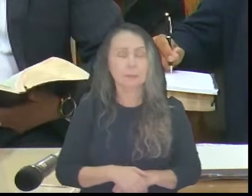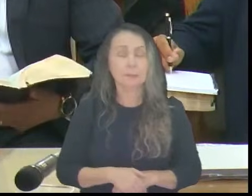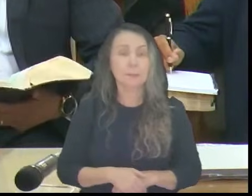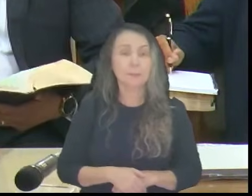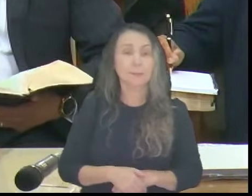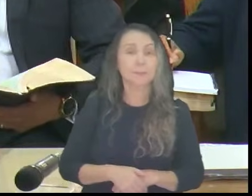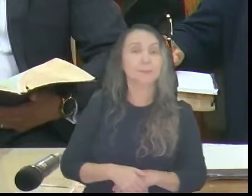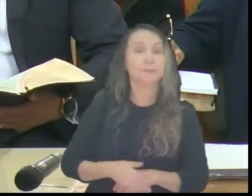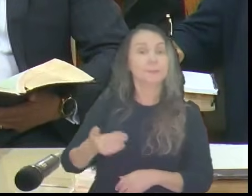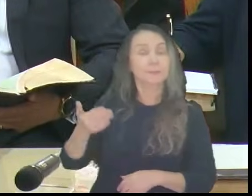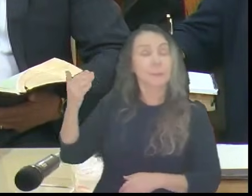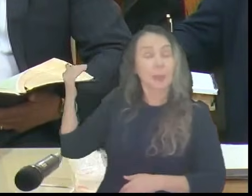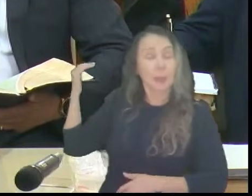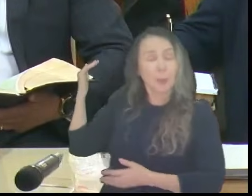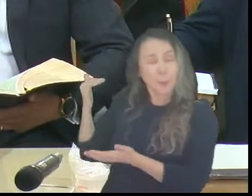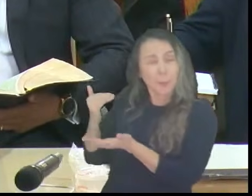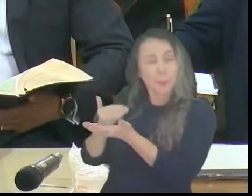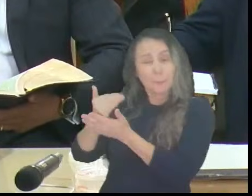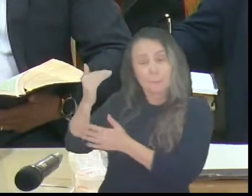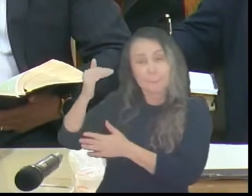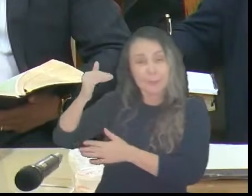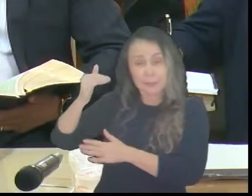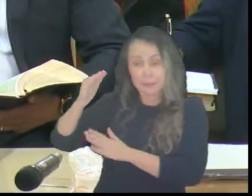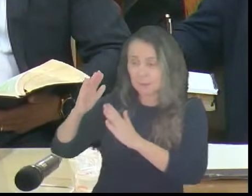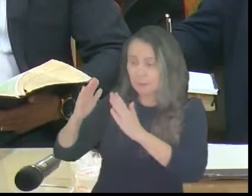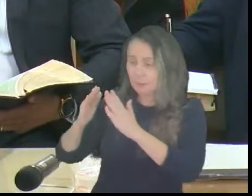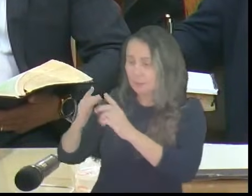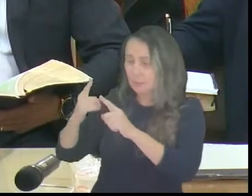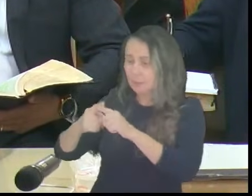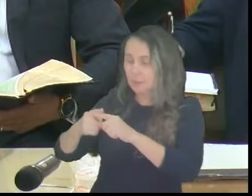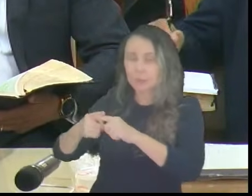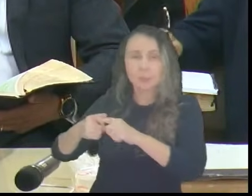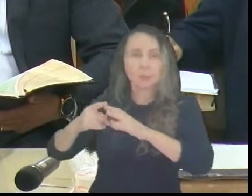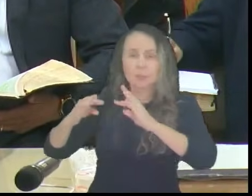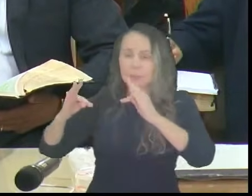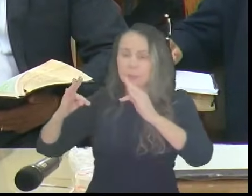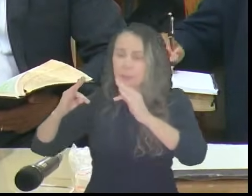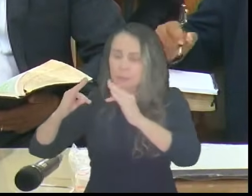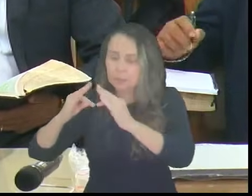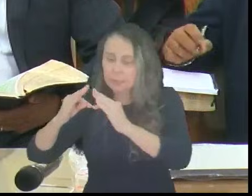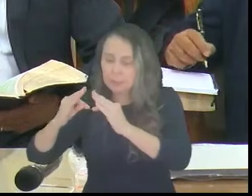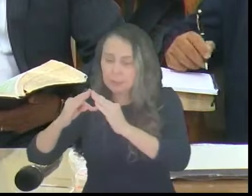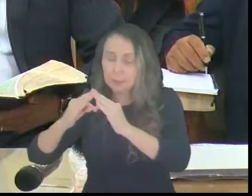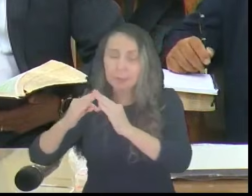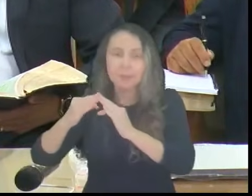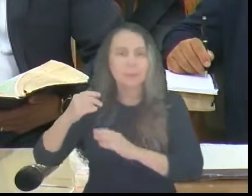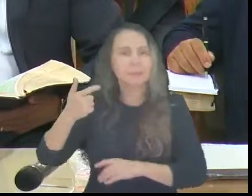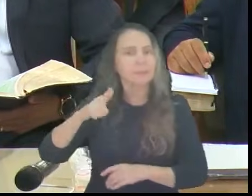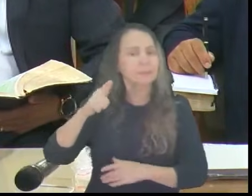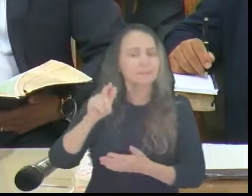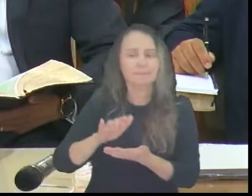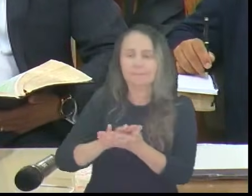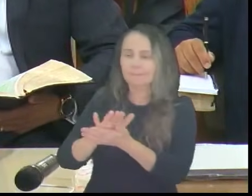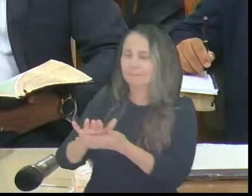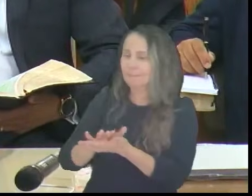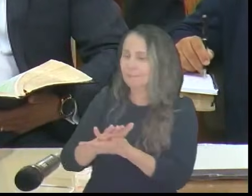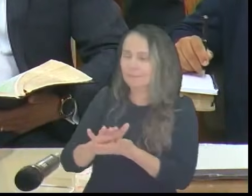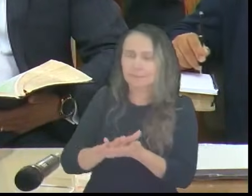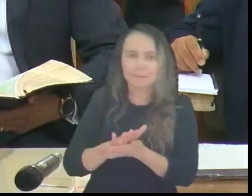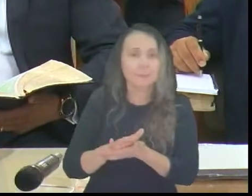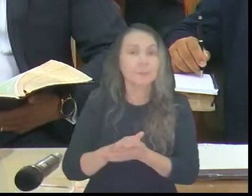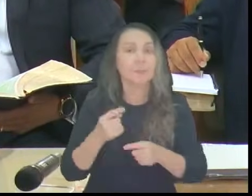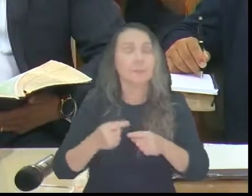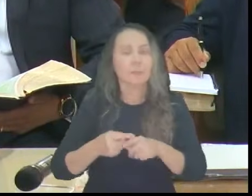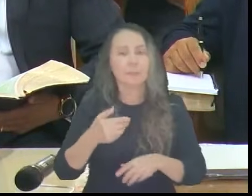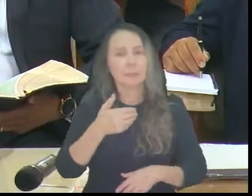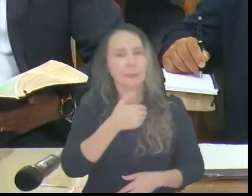Nem tinha e nem podia ter. Porque a igreja não era reconhecida pelo Estado. A igreja